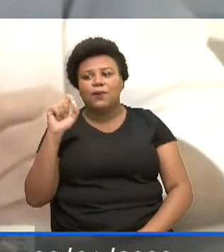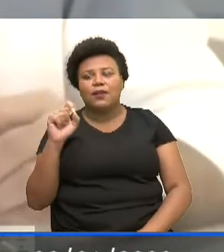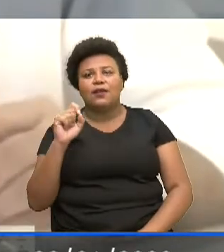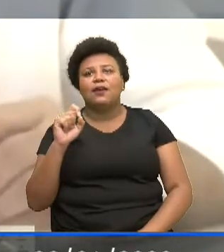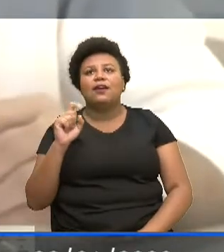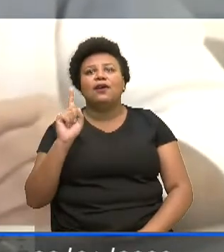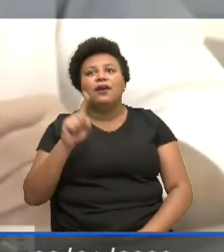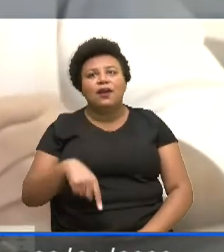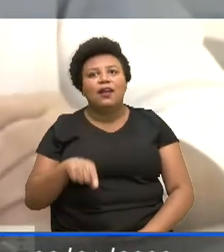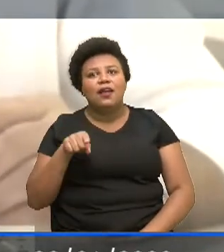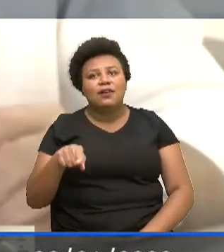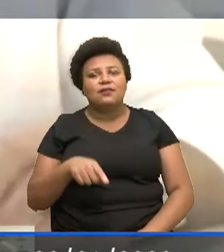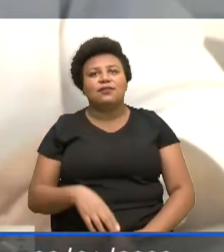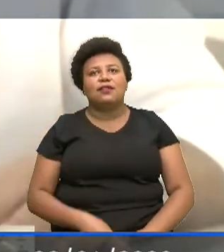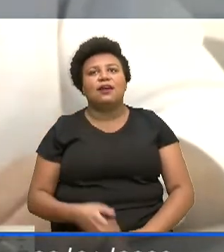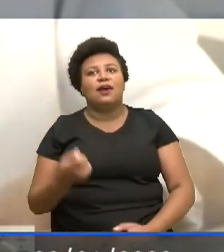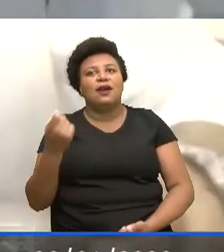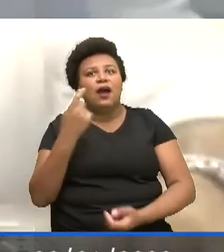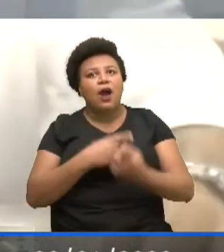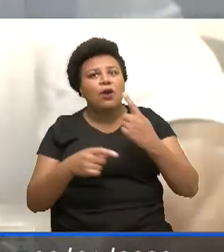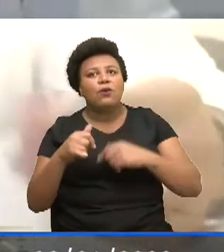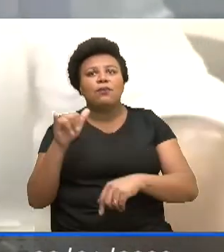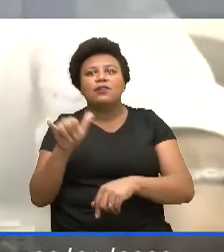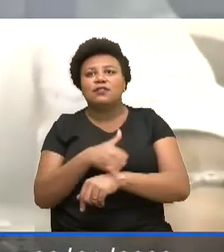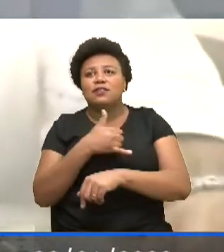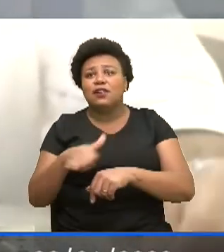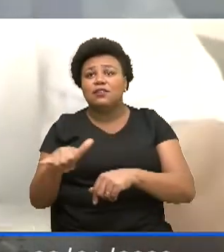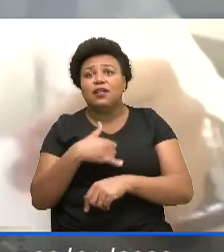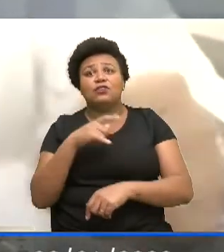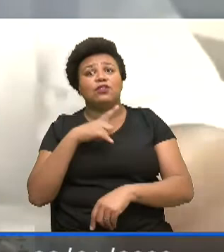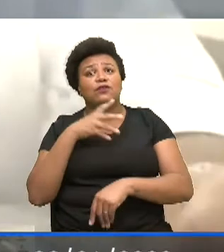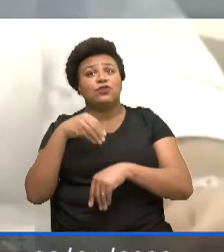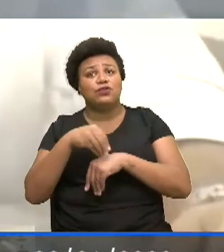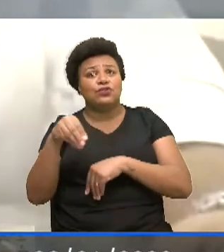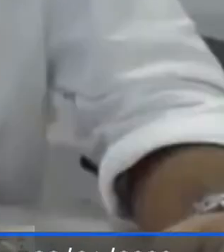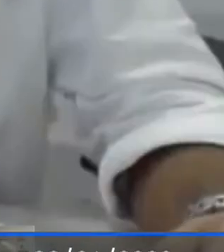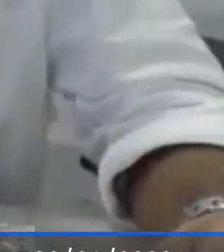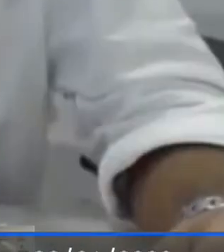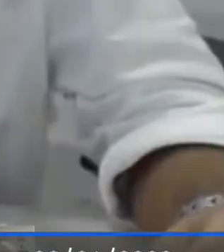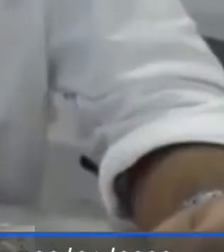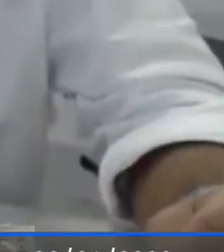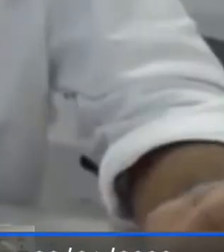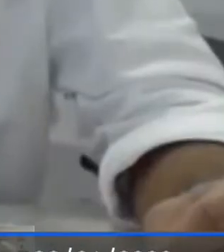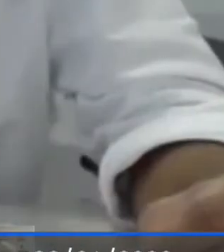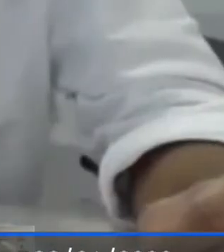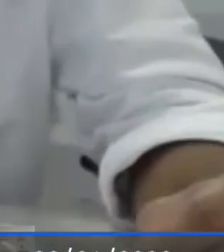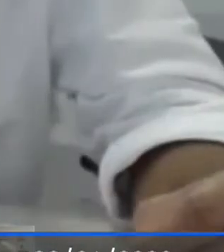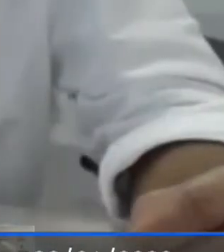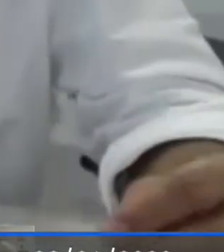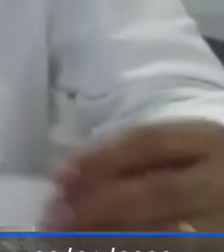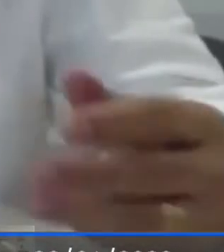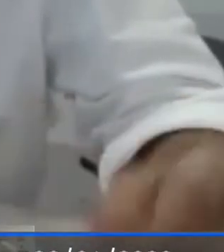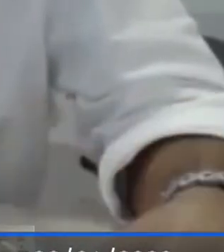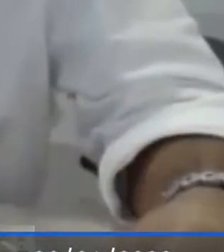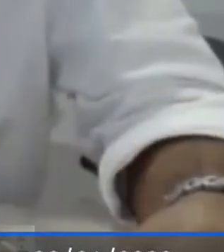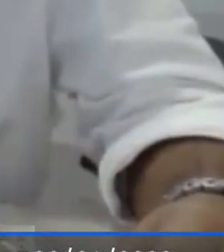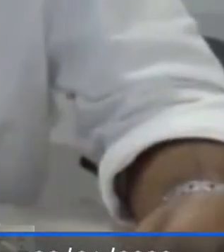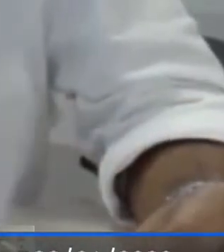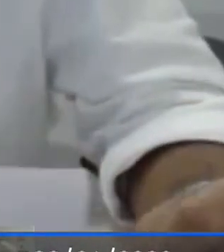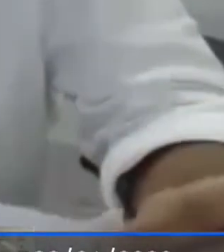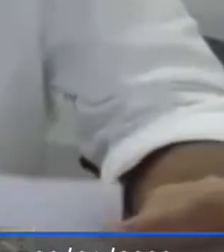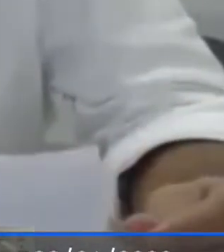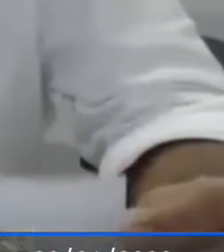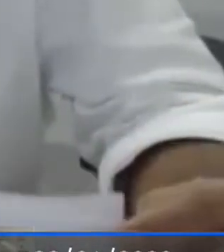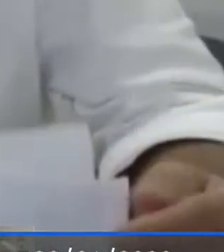justamente essa. Algumas medidas que foram sugeridas aqui, que a gente vai adotar, tentar colocar aqui na